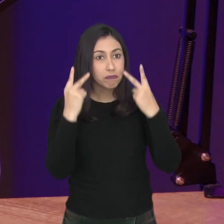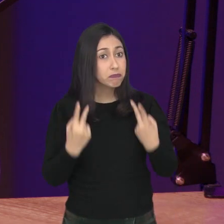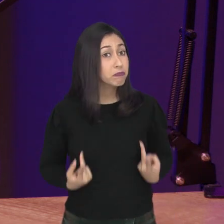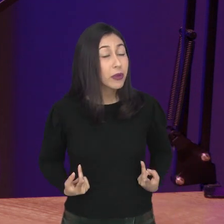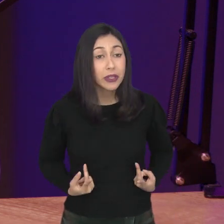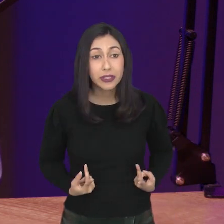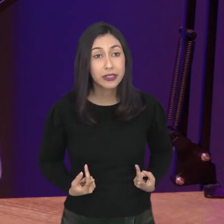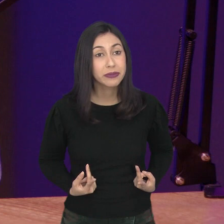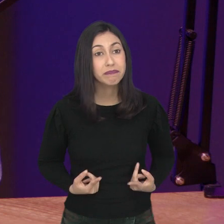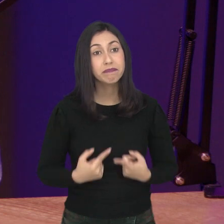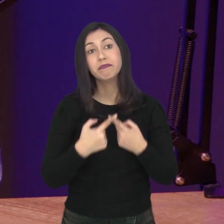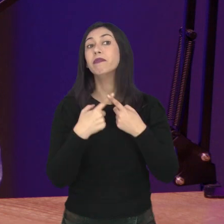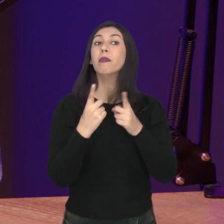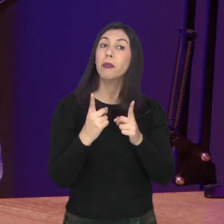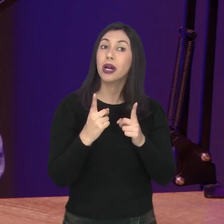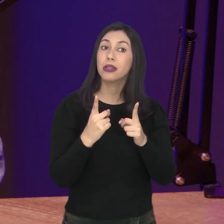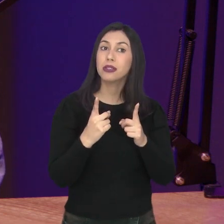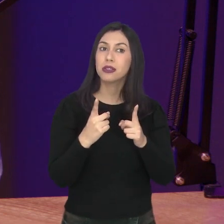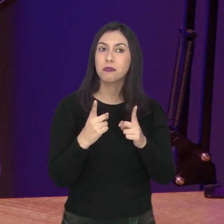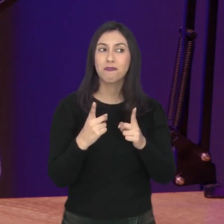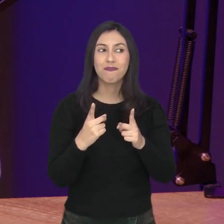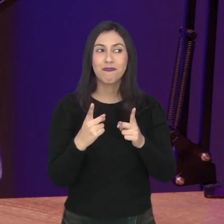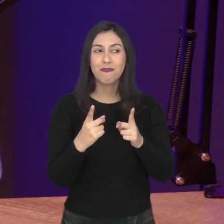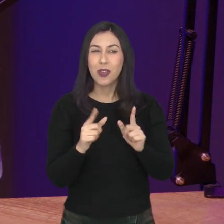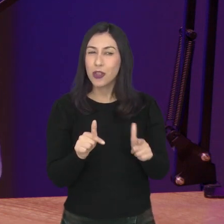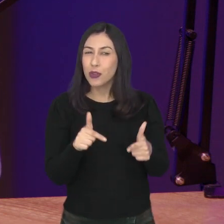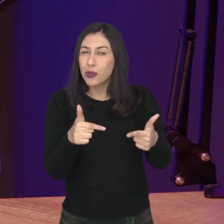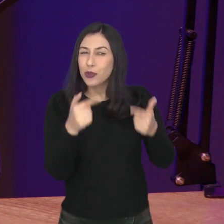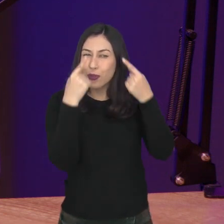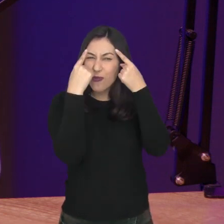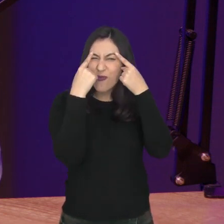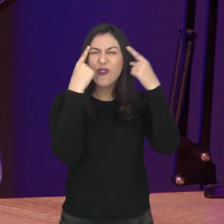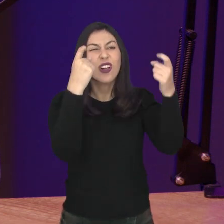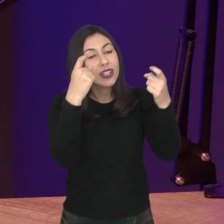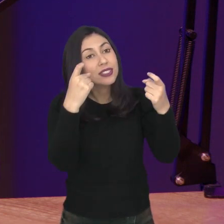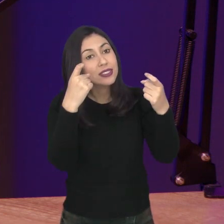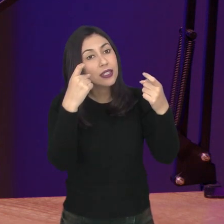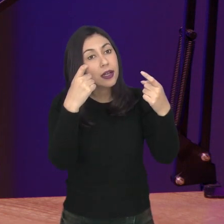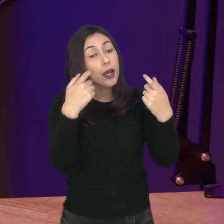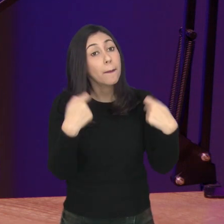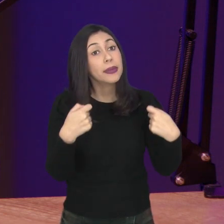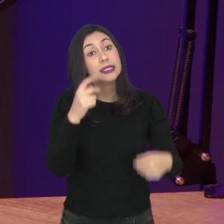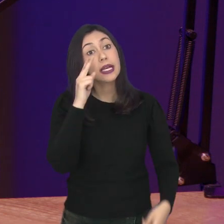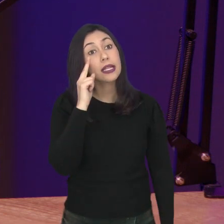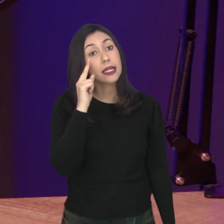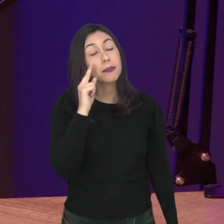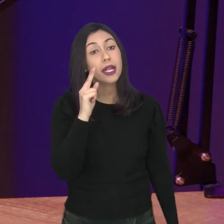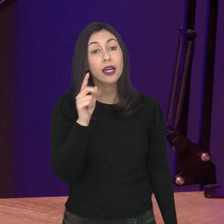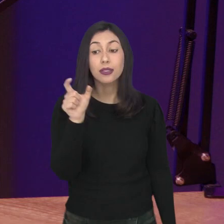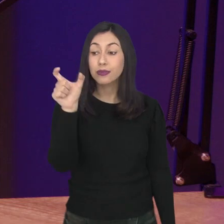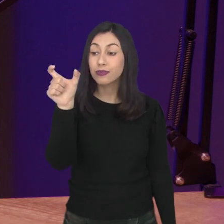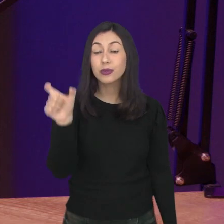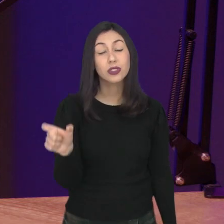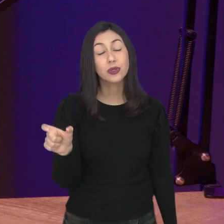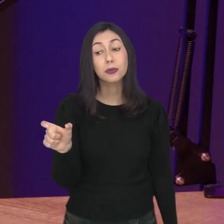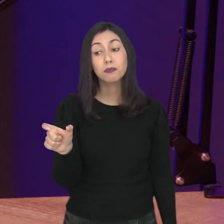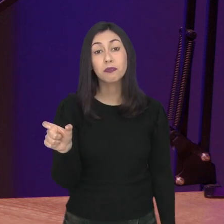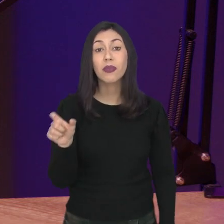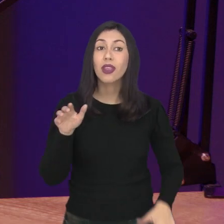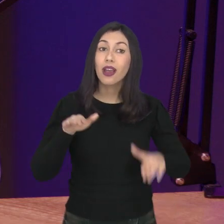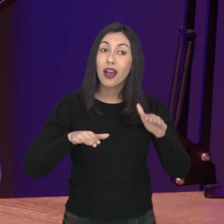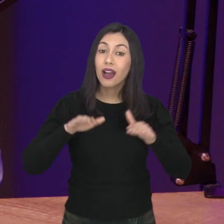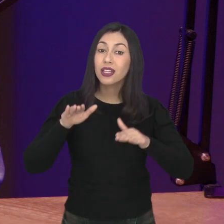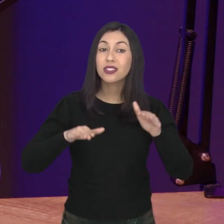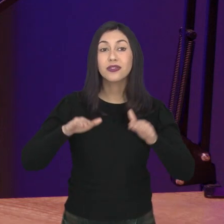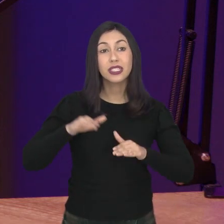alguns aspectos, mas ela é muito violenta também. Então, lembrar que essa pessoa que comete agressão, ela muitas vezes